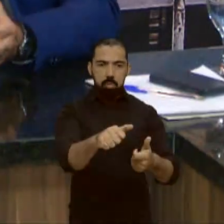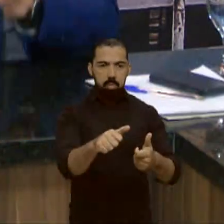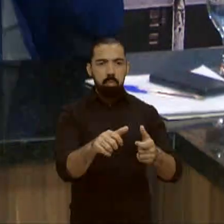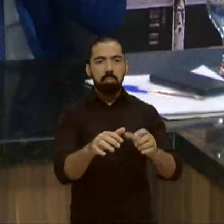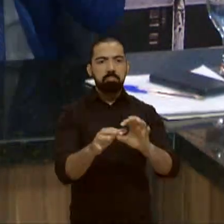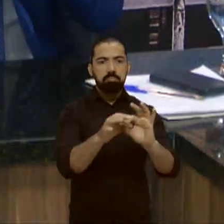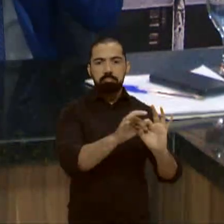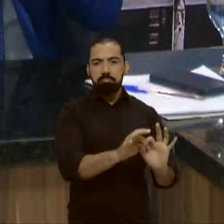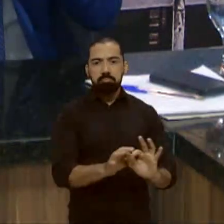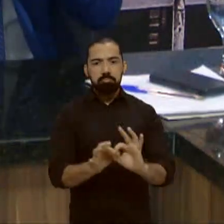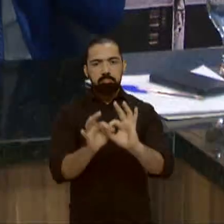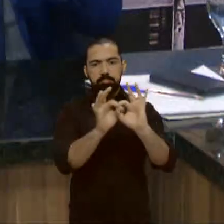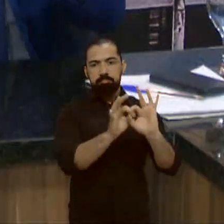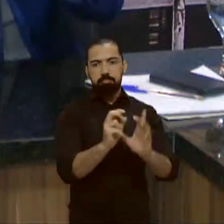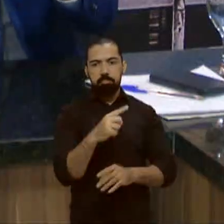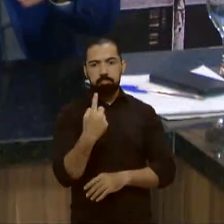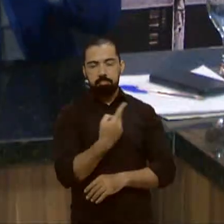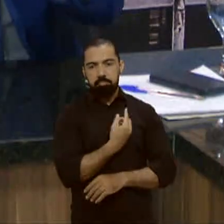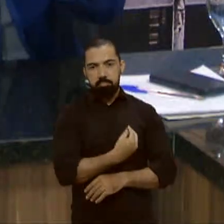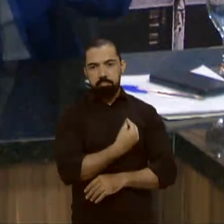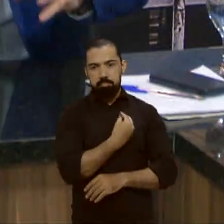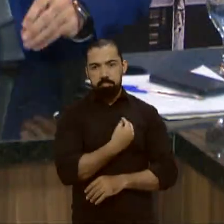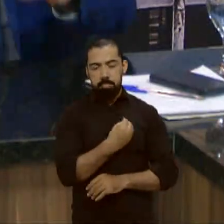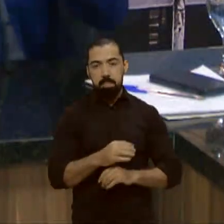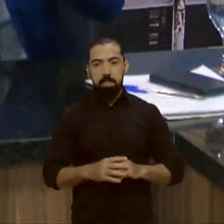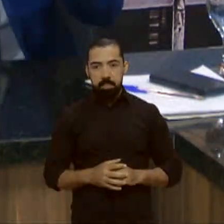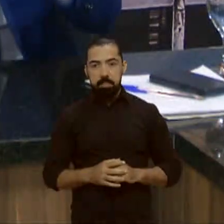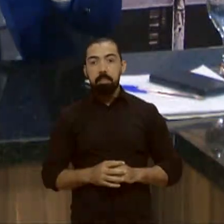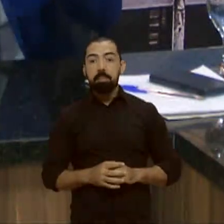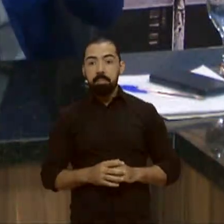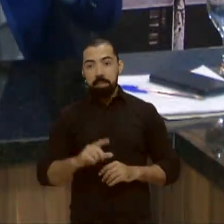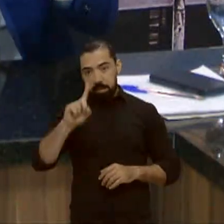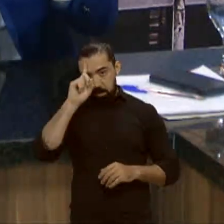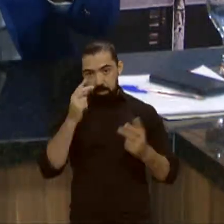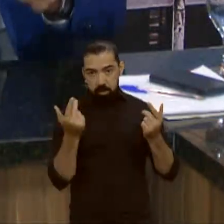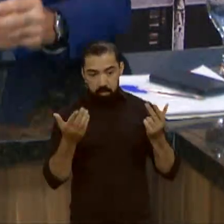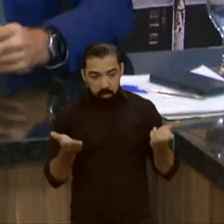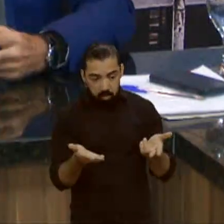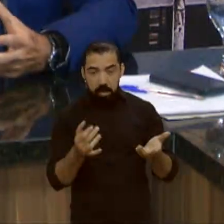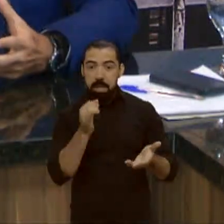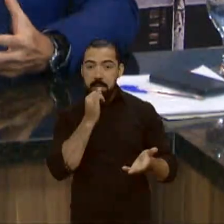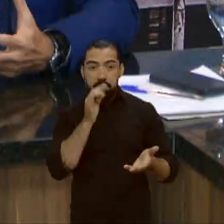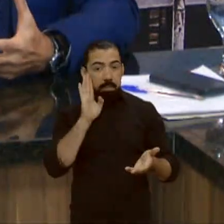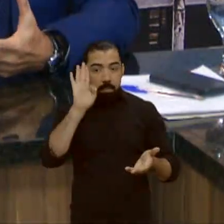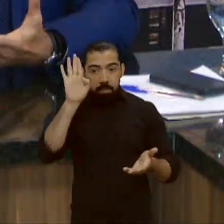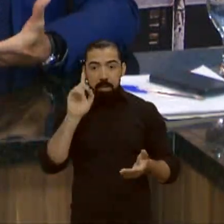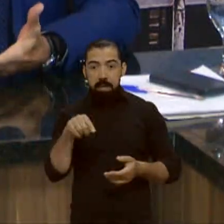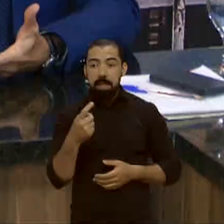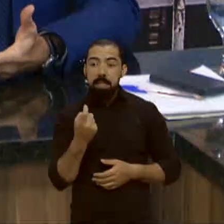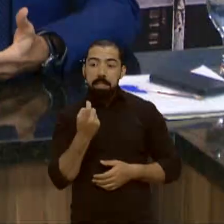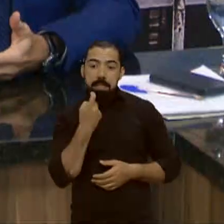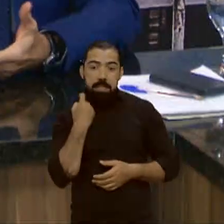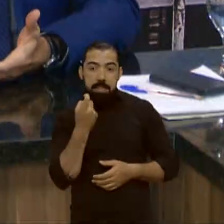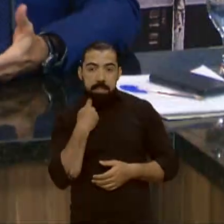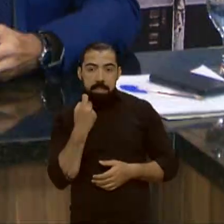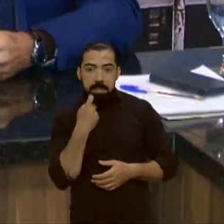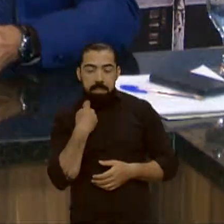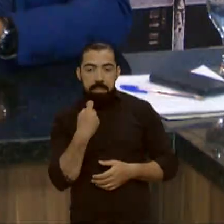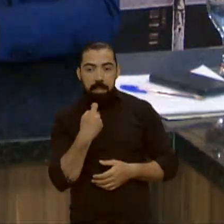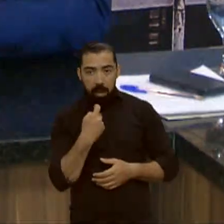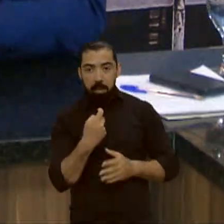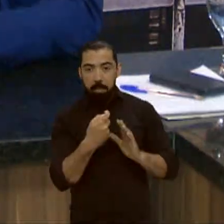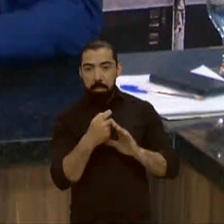do mundo em que estamos inseridos, datas como essa, e especificamente a Black Friday, é uma data que exige que o